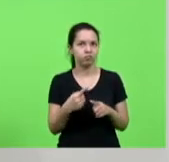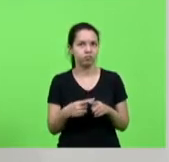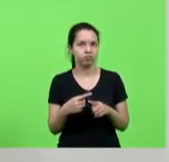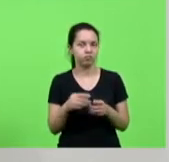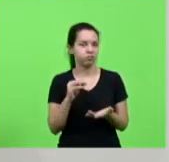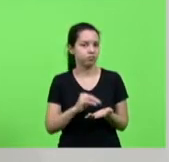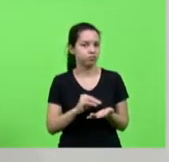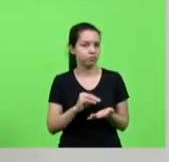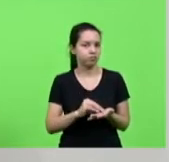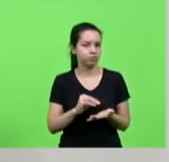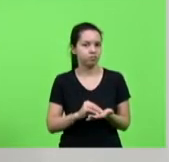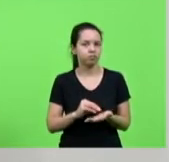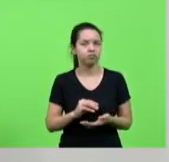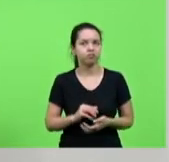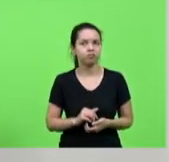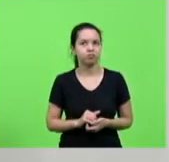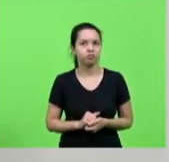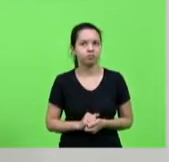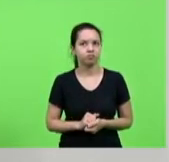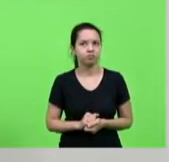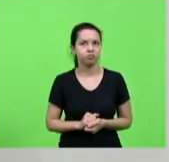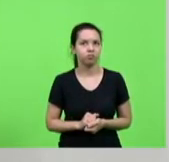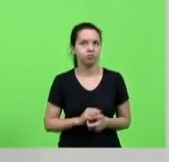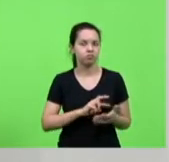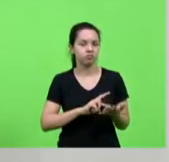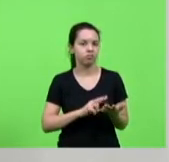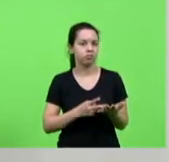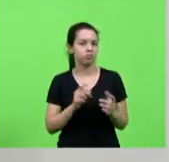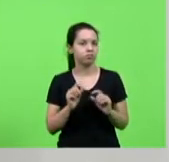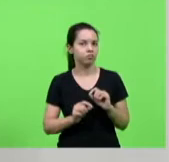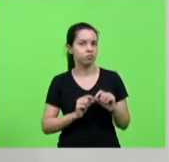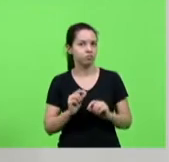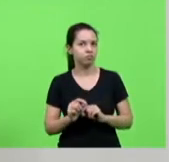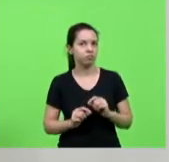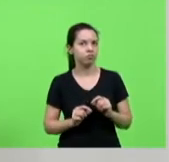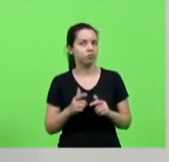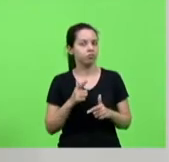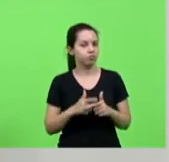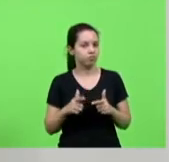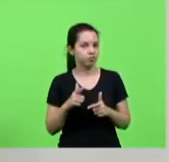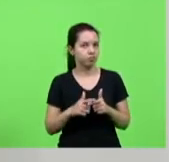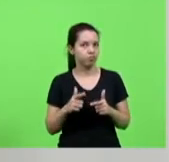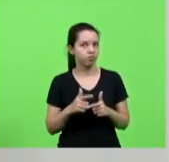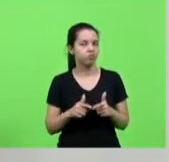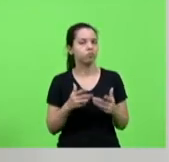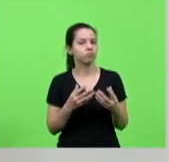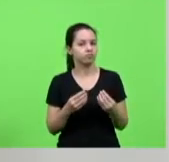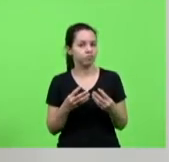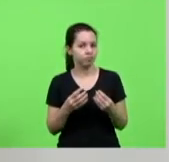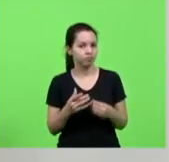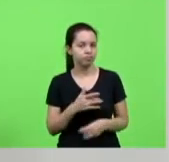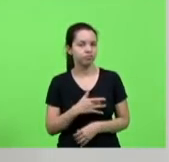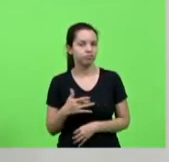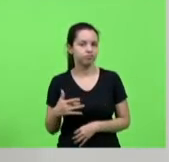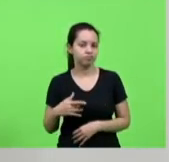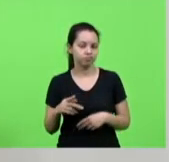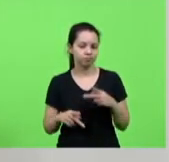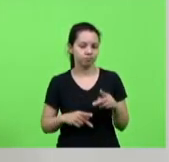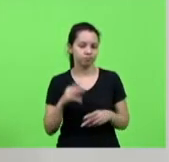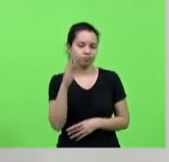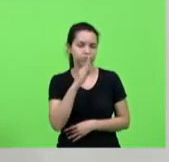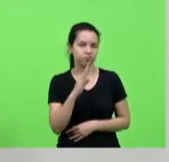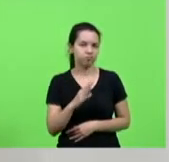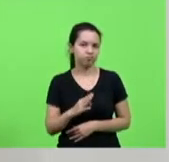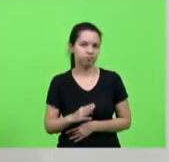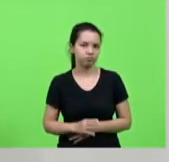imunizantes. Ou seja, temos problemas demais com a saúde do nosso povo brasileiro. Em outra